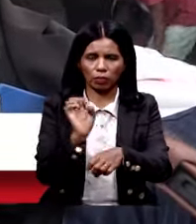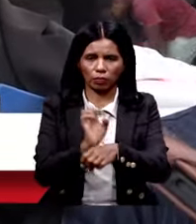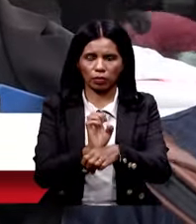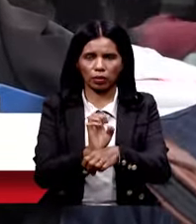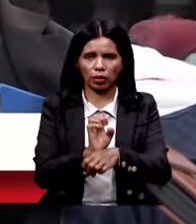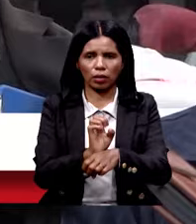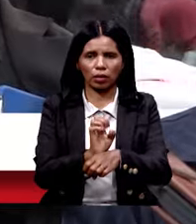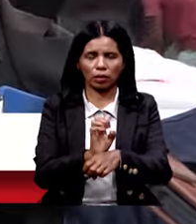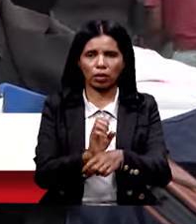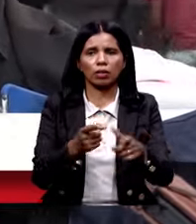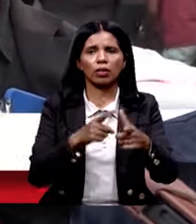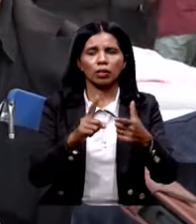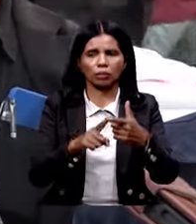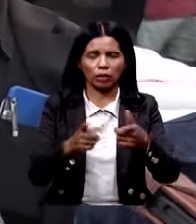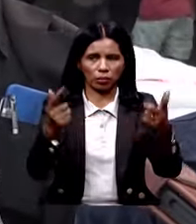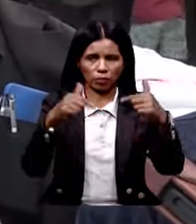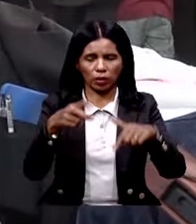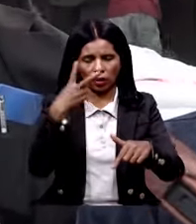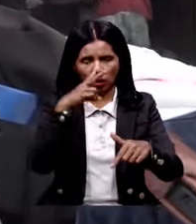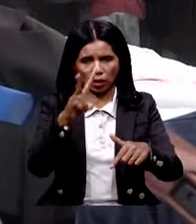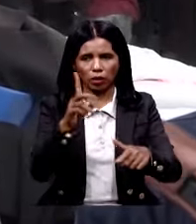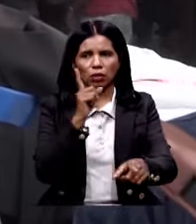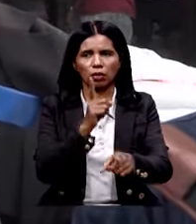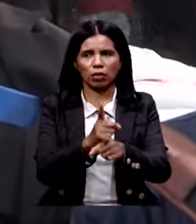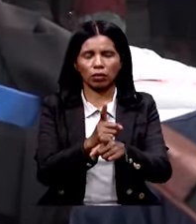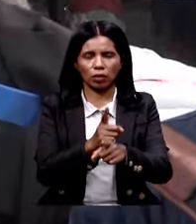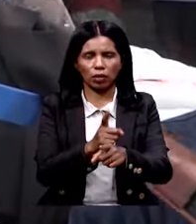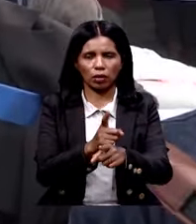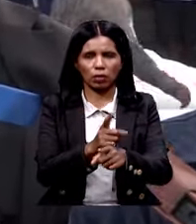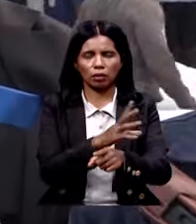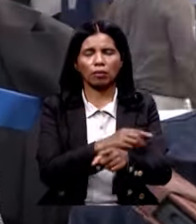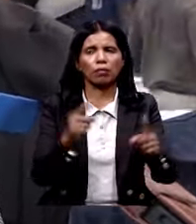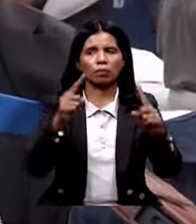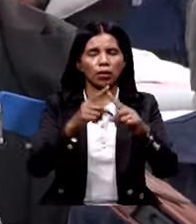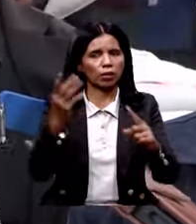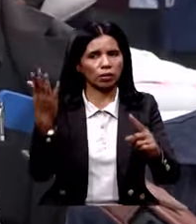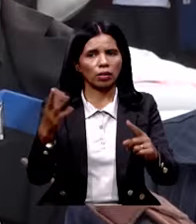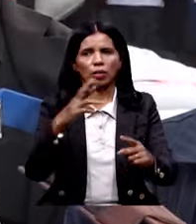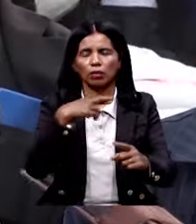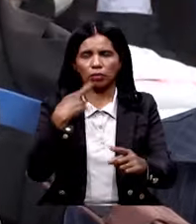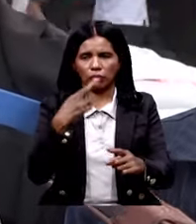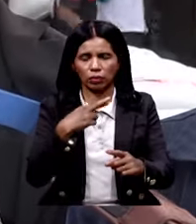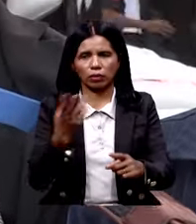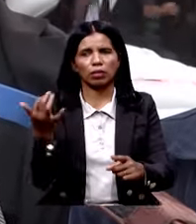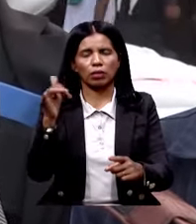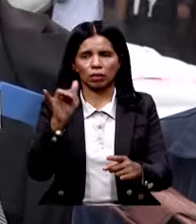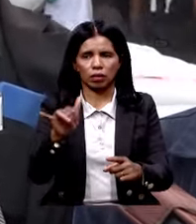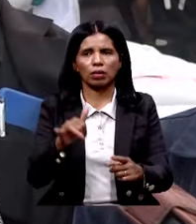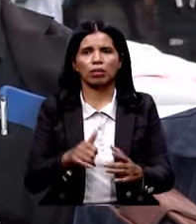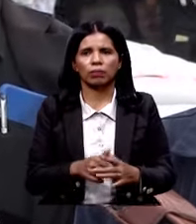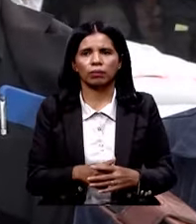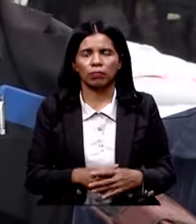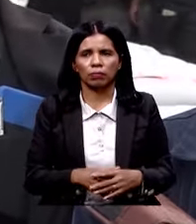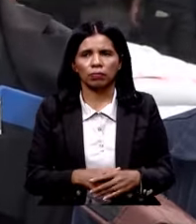para depois mai tu haré diretamente no halo lançamento, ba iha Foz nebeke,